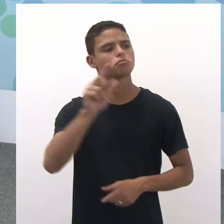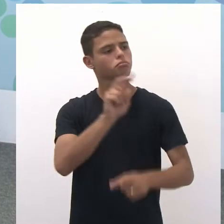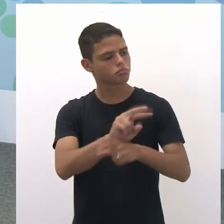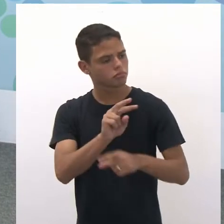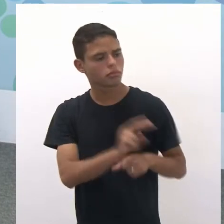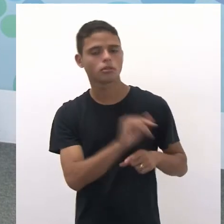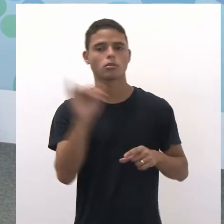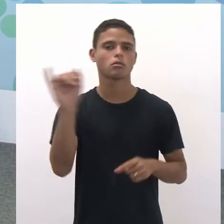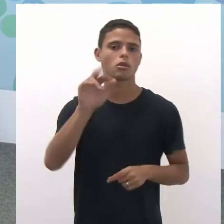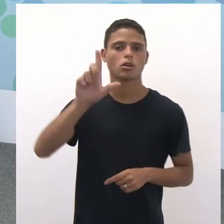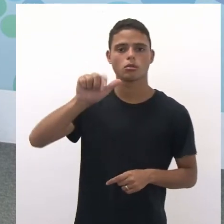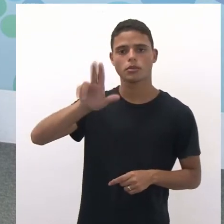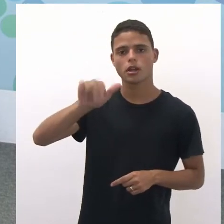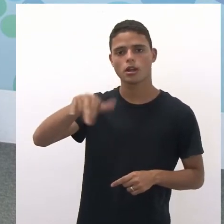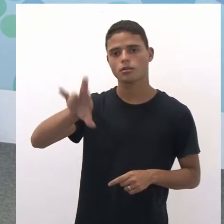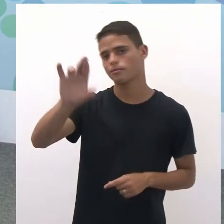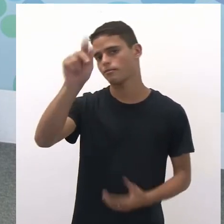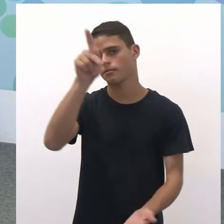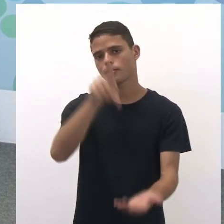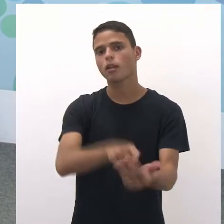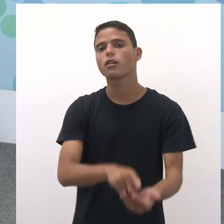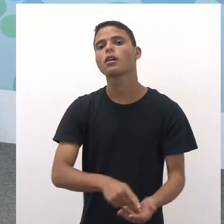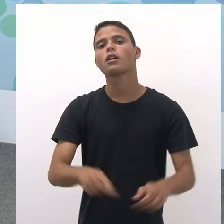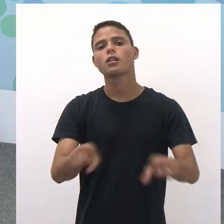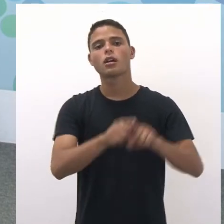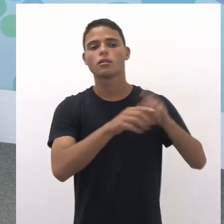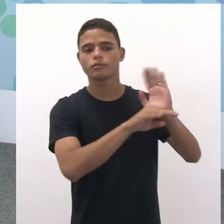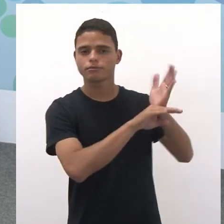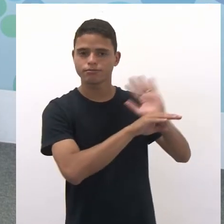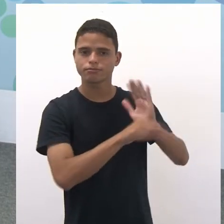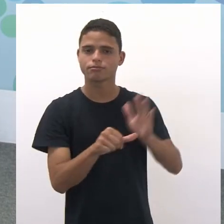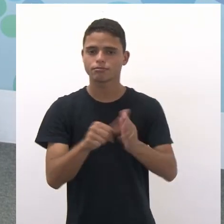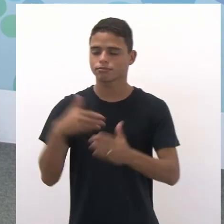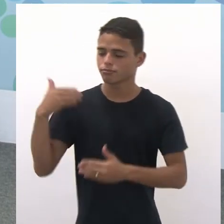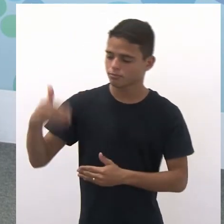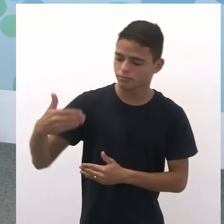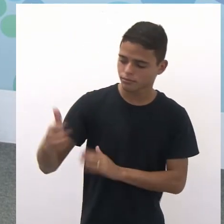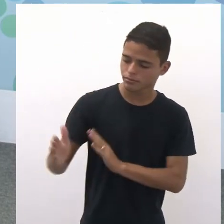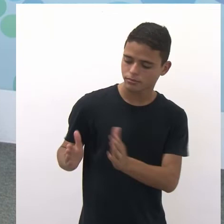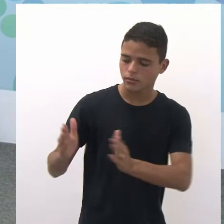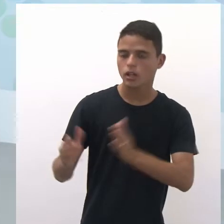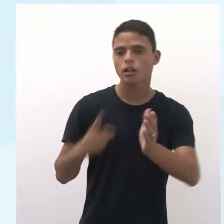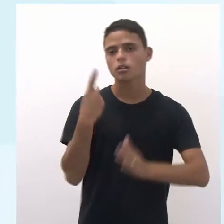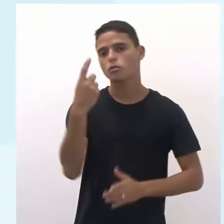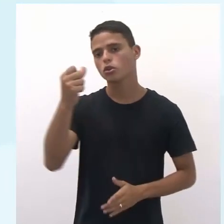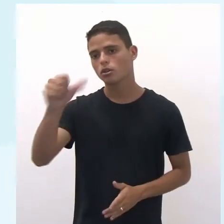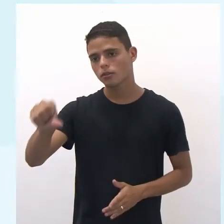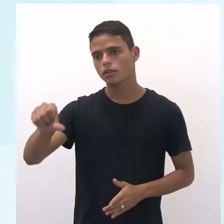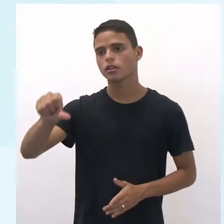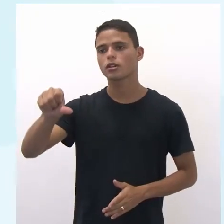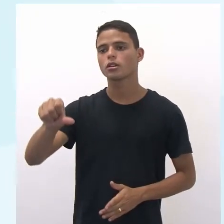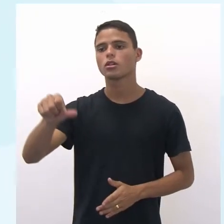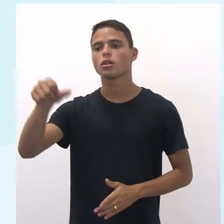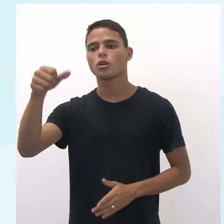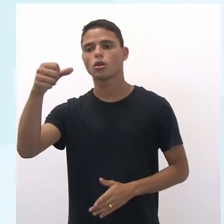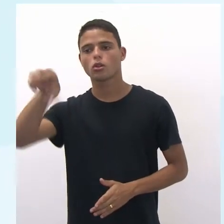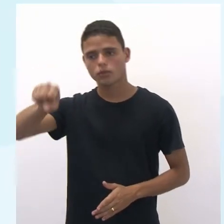irmãos Lumière, isso é fato. Cinema dos primeiros tempos, uma abordagem de 1894